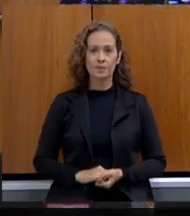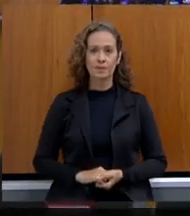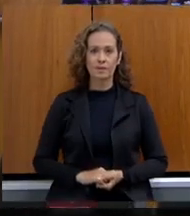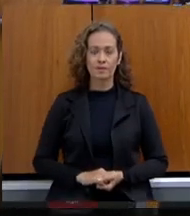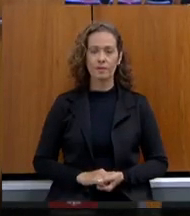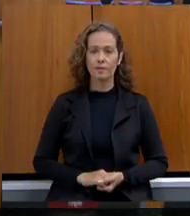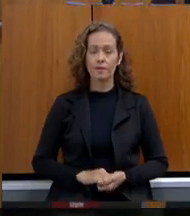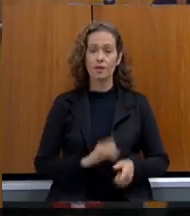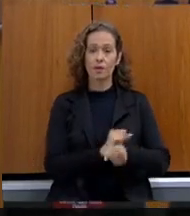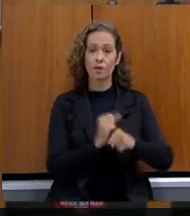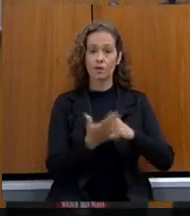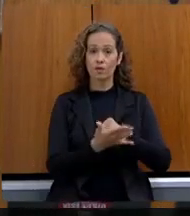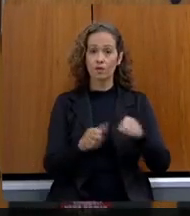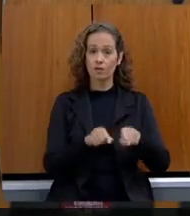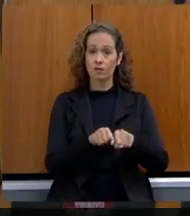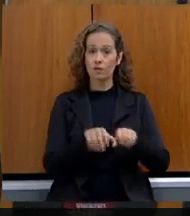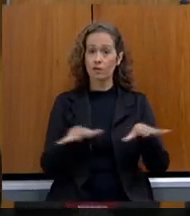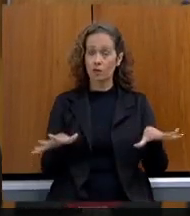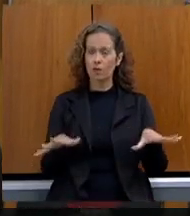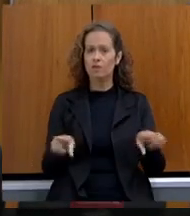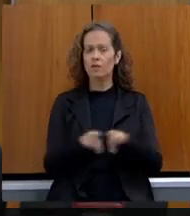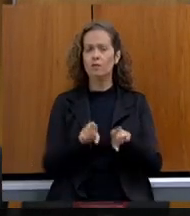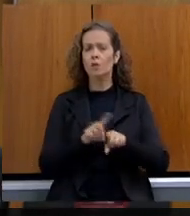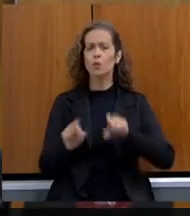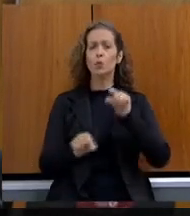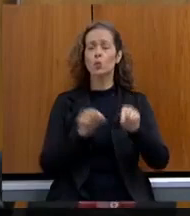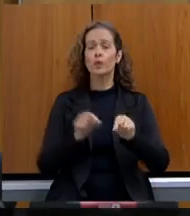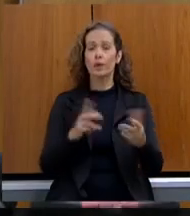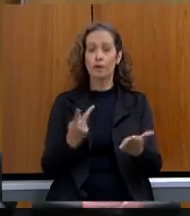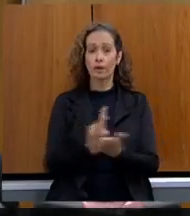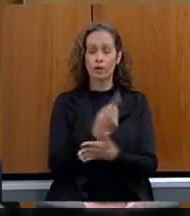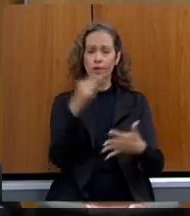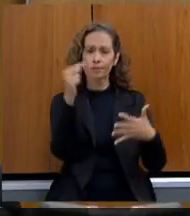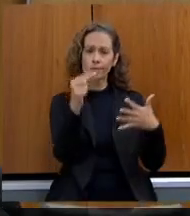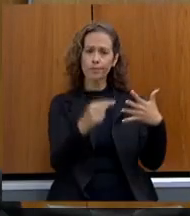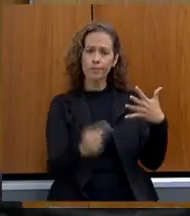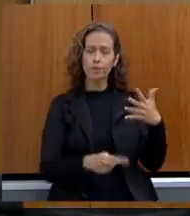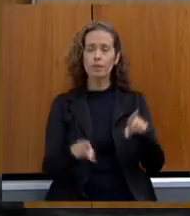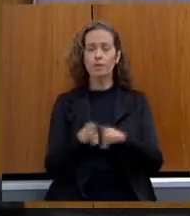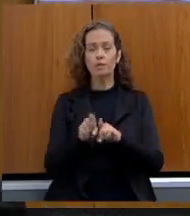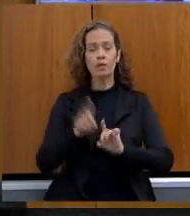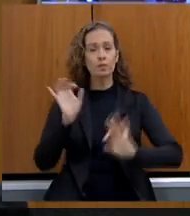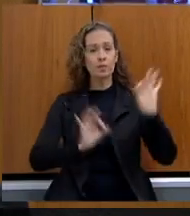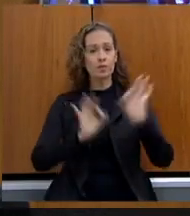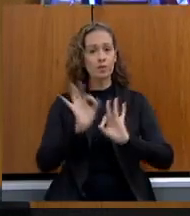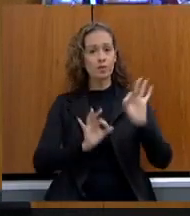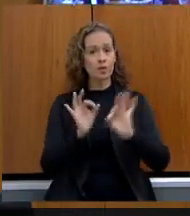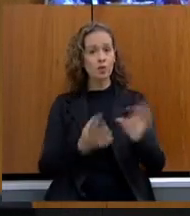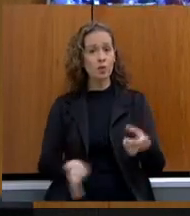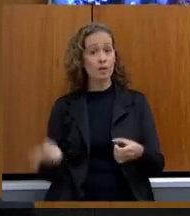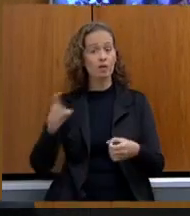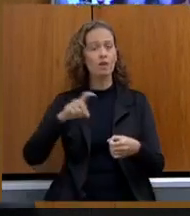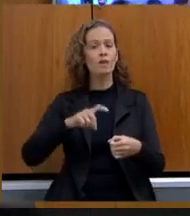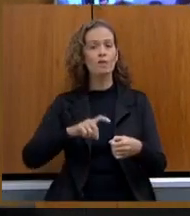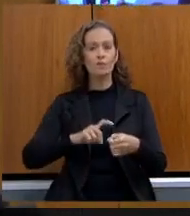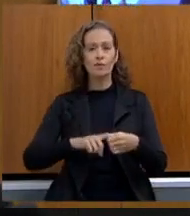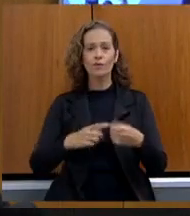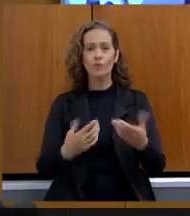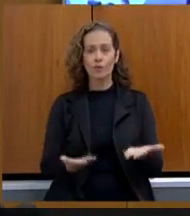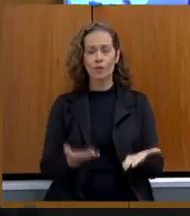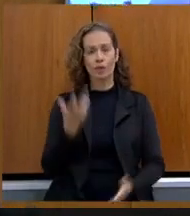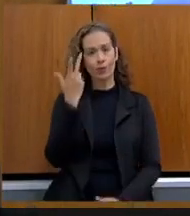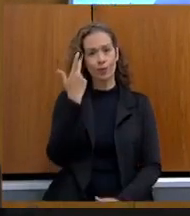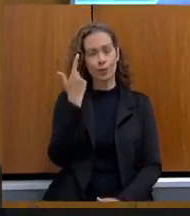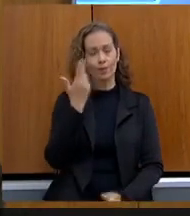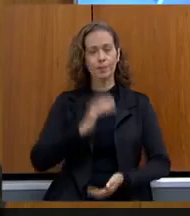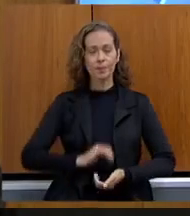do da covid-19 e de seus impactos bem como sobre o planejamento para retomada das atividades rotineiras